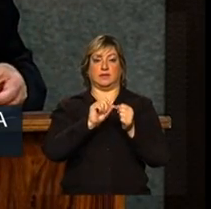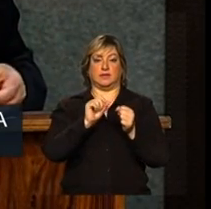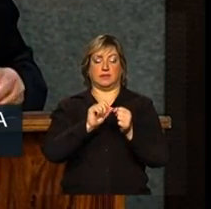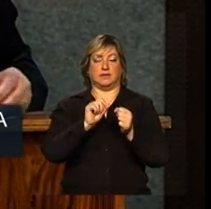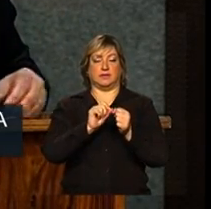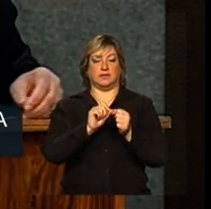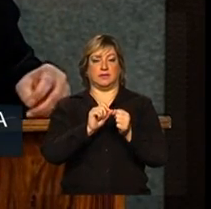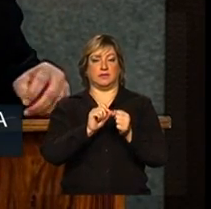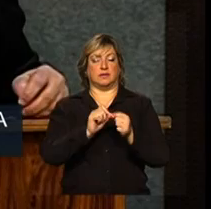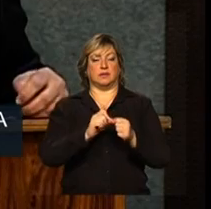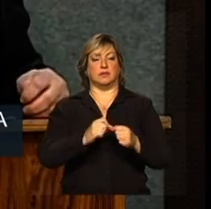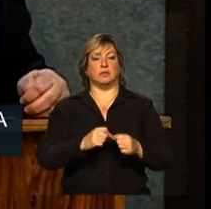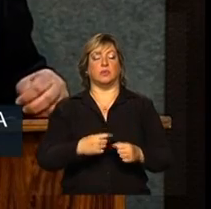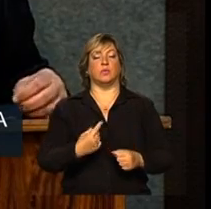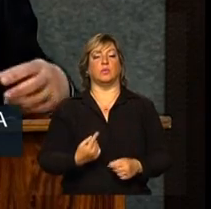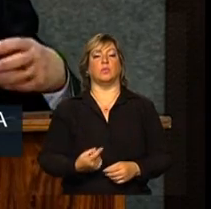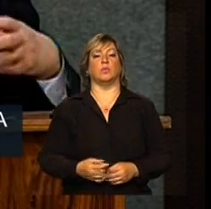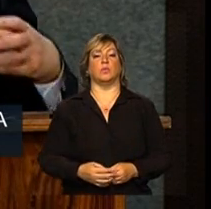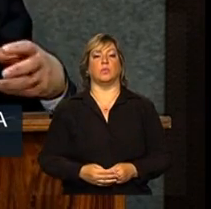um grande